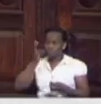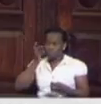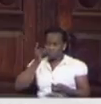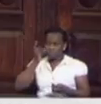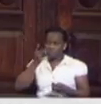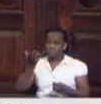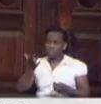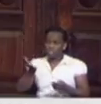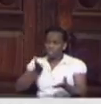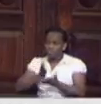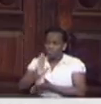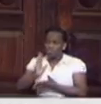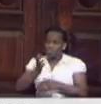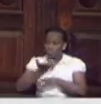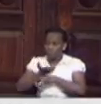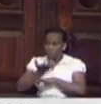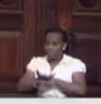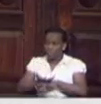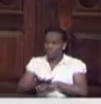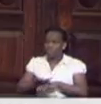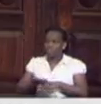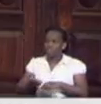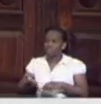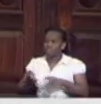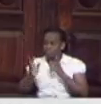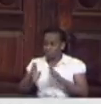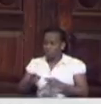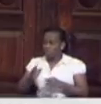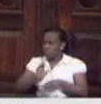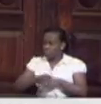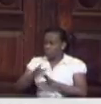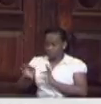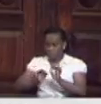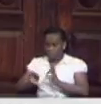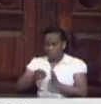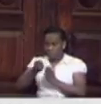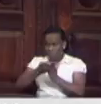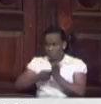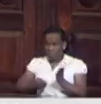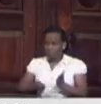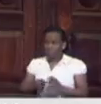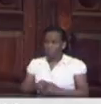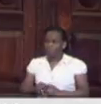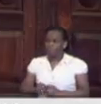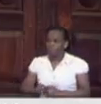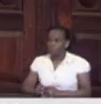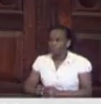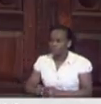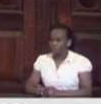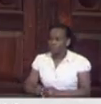aprove a matéria como ela foi concebida.